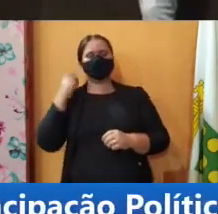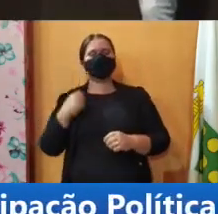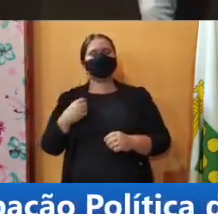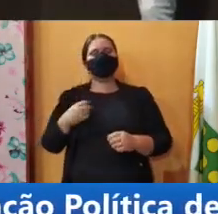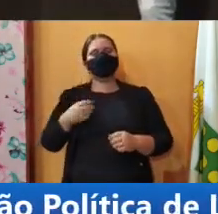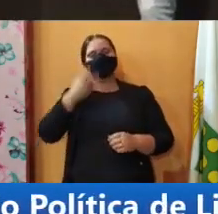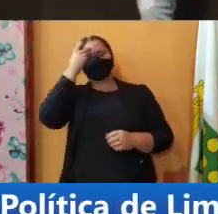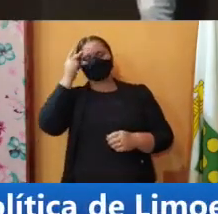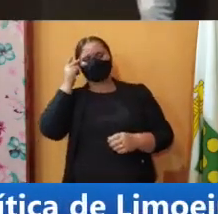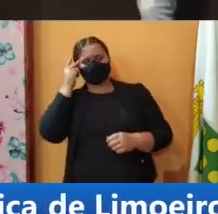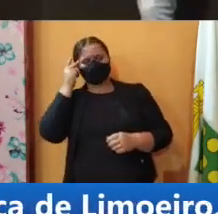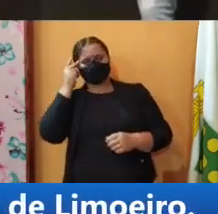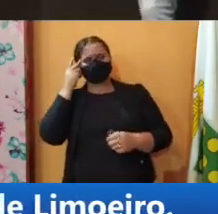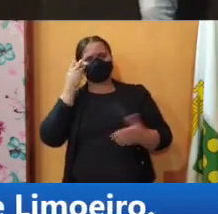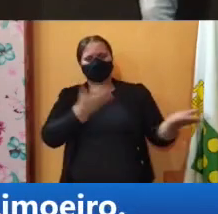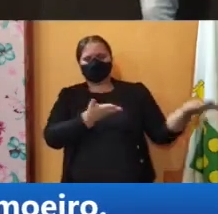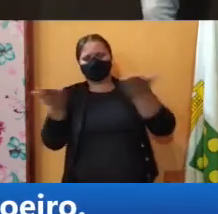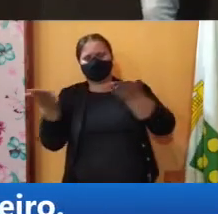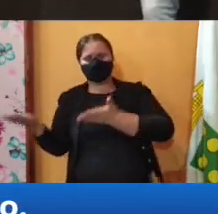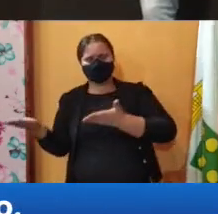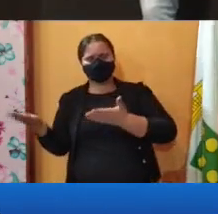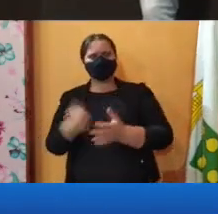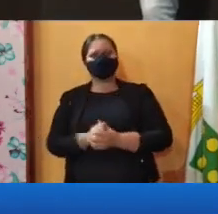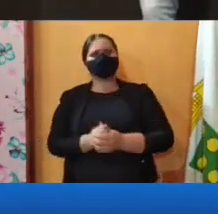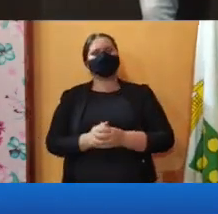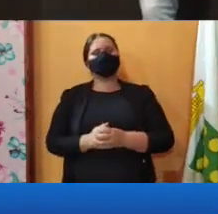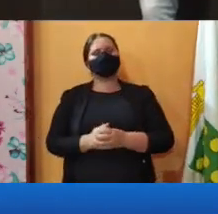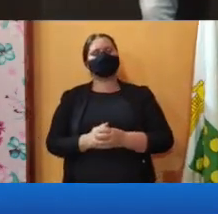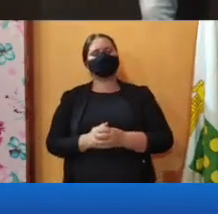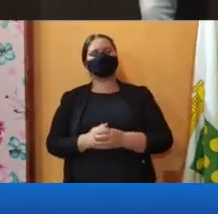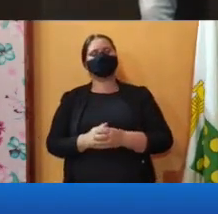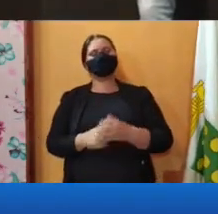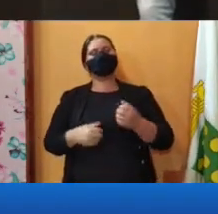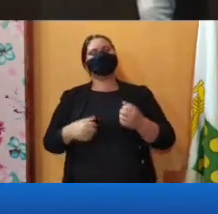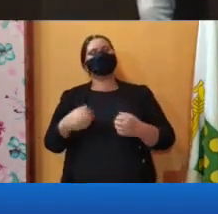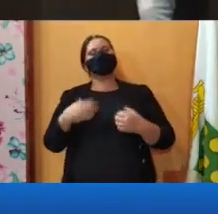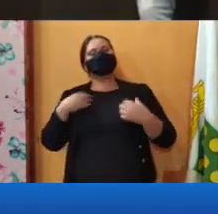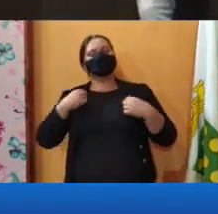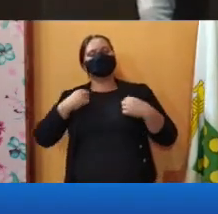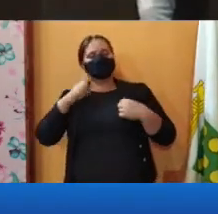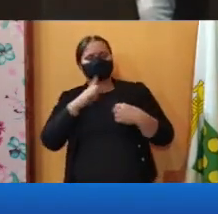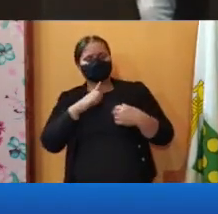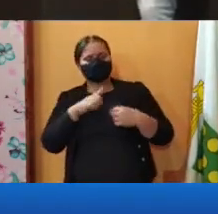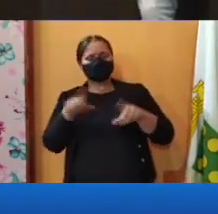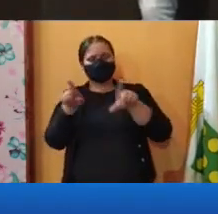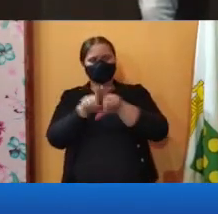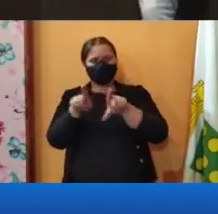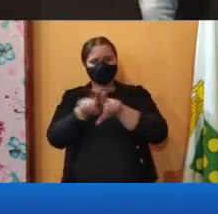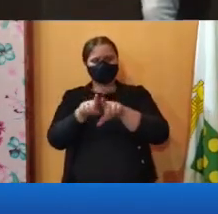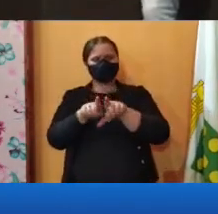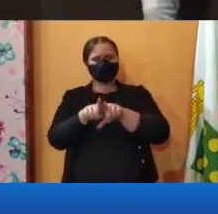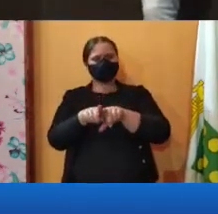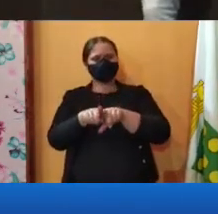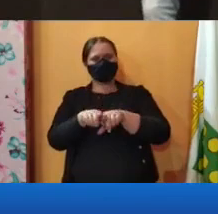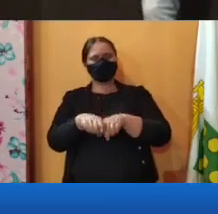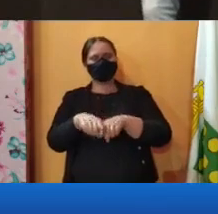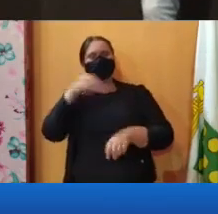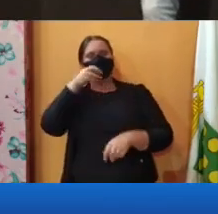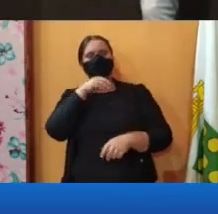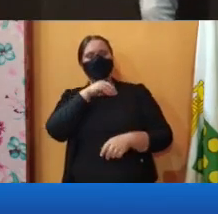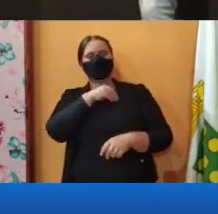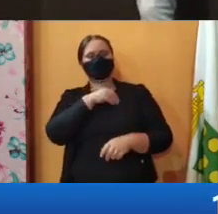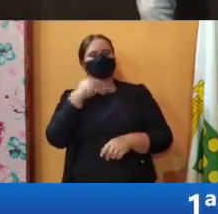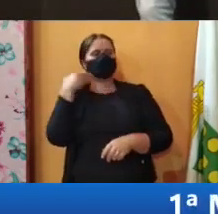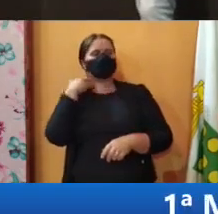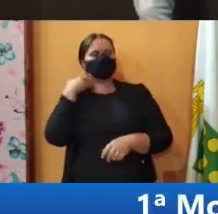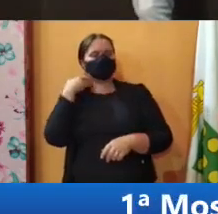transporte alternativo, que traz a região toda aqui para dentro. Limoeiro é muito forte na questão dos bancos, que